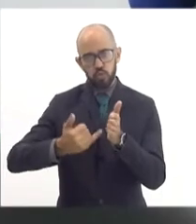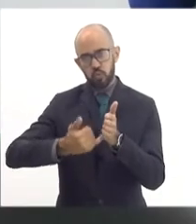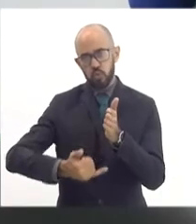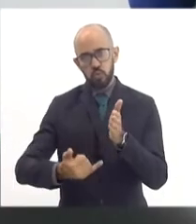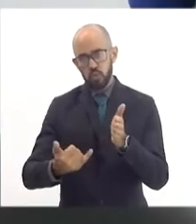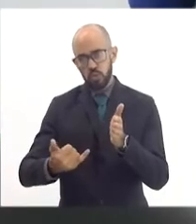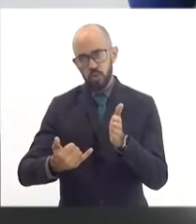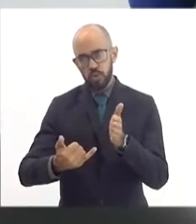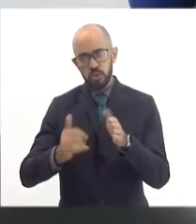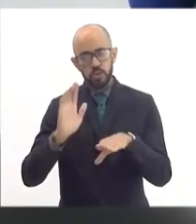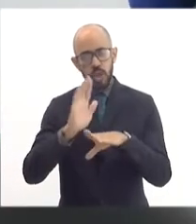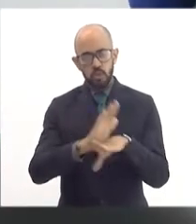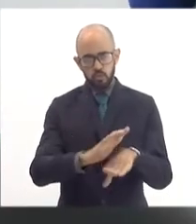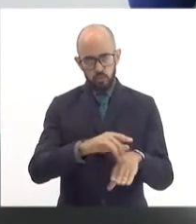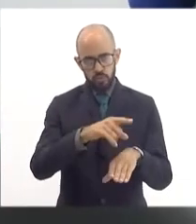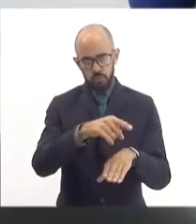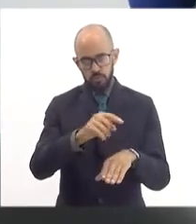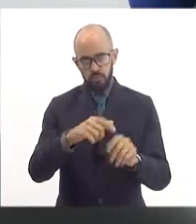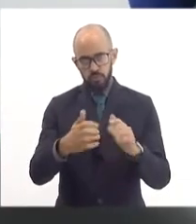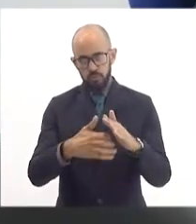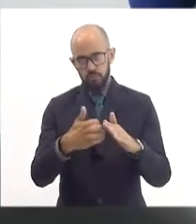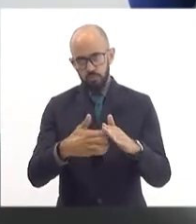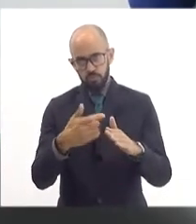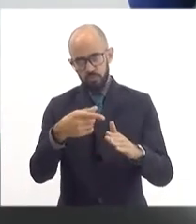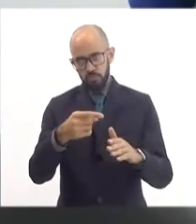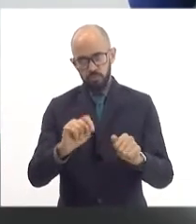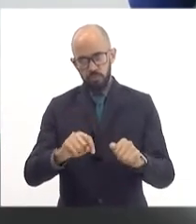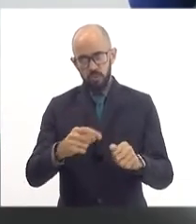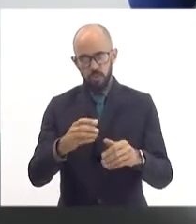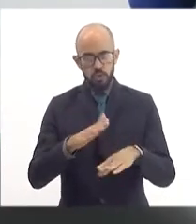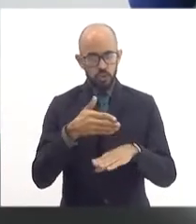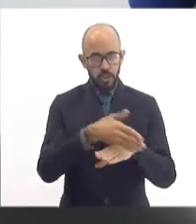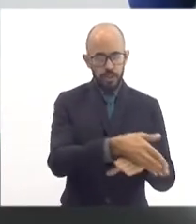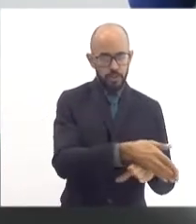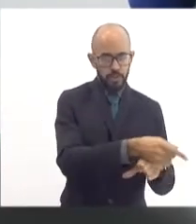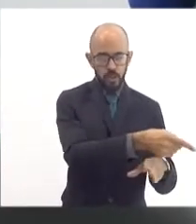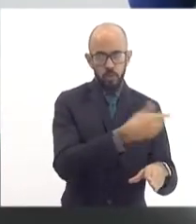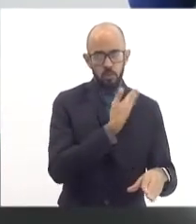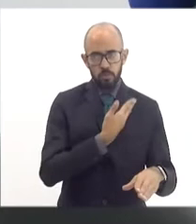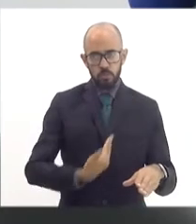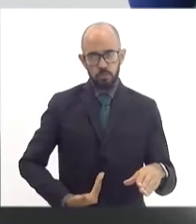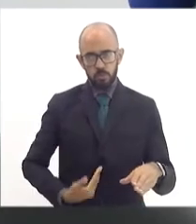A gente entra com o público e o privado não retorna, porque a